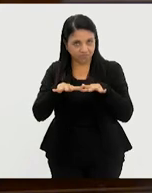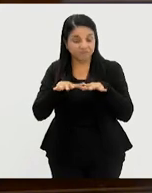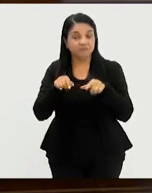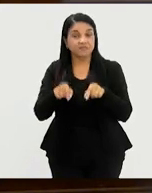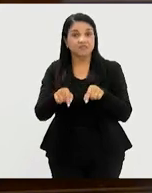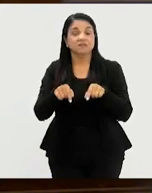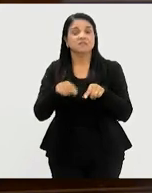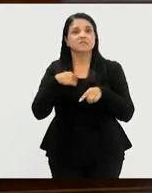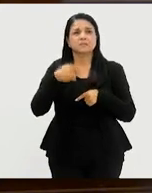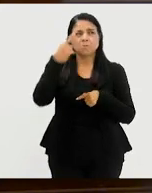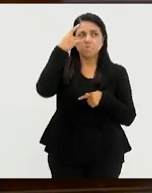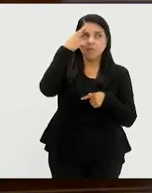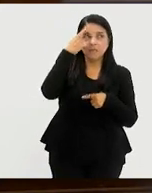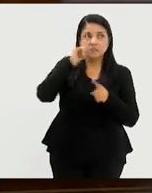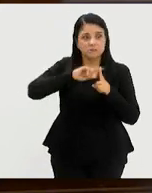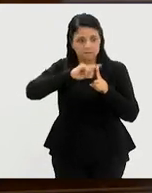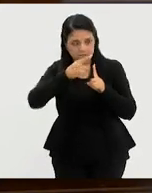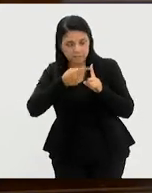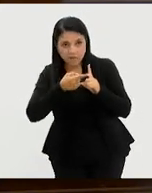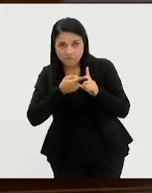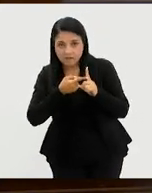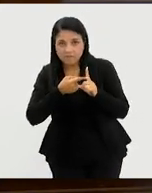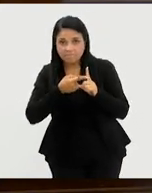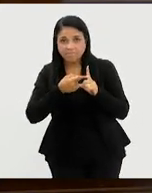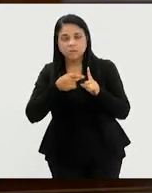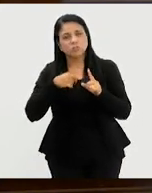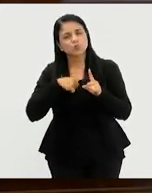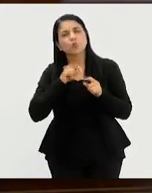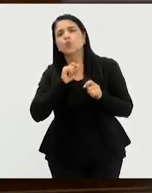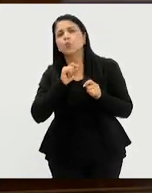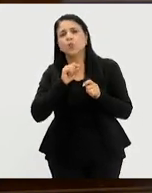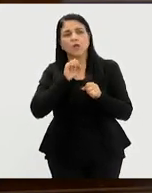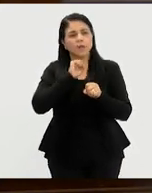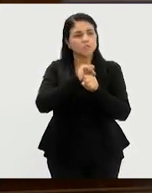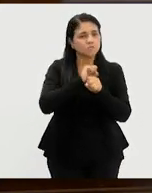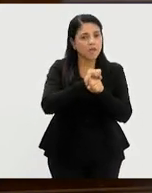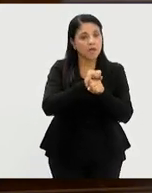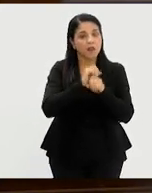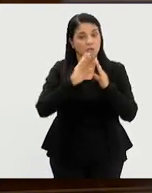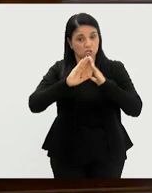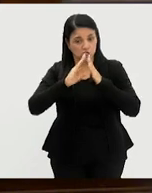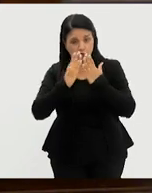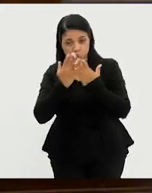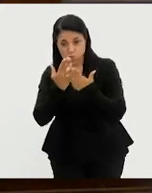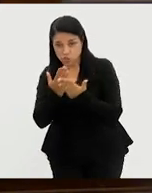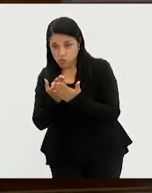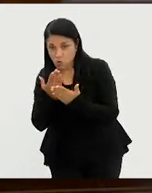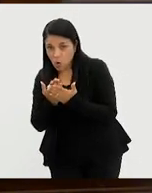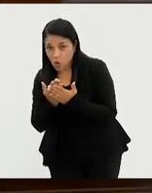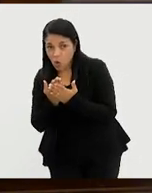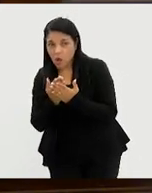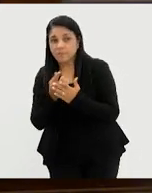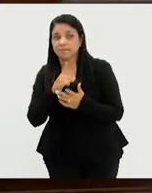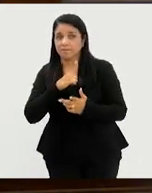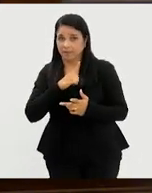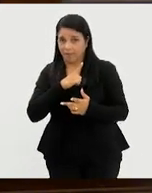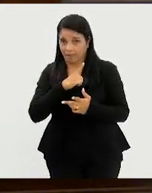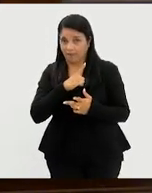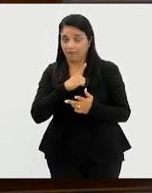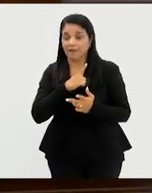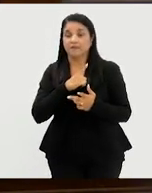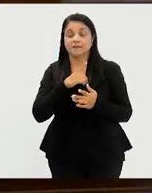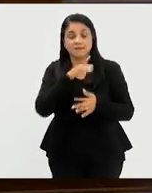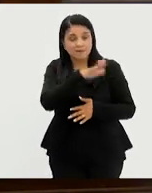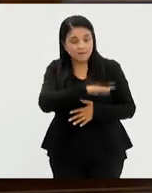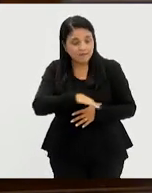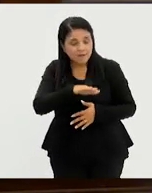possibilidade de gestar uma criança a gente espera que a gente tenha escolas para que as nossas crianças sejam tratados na